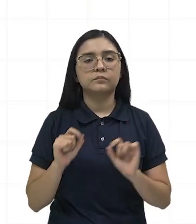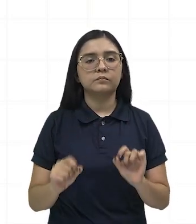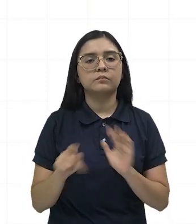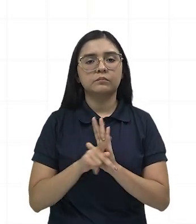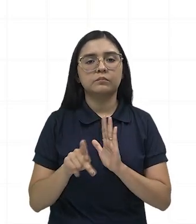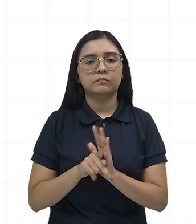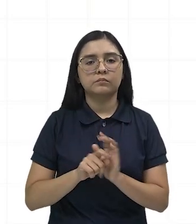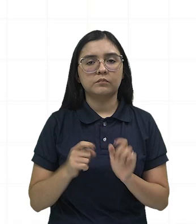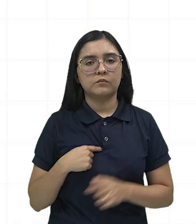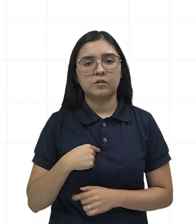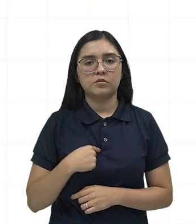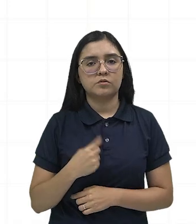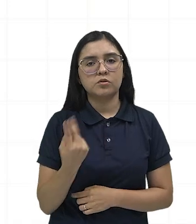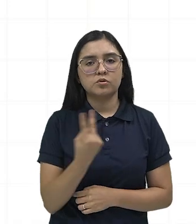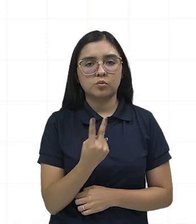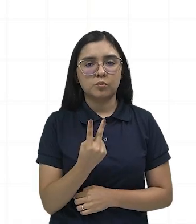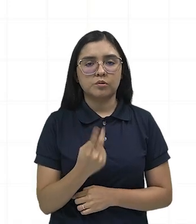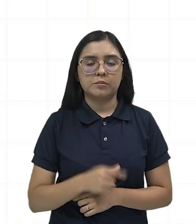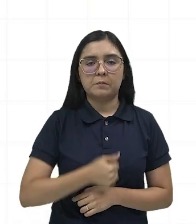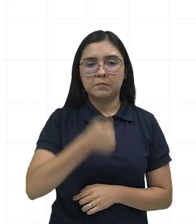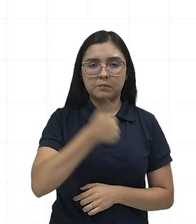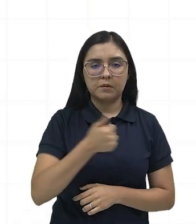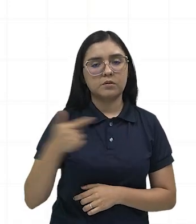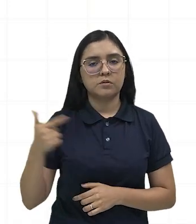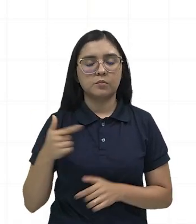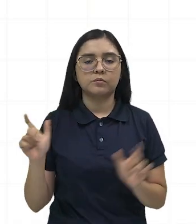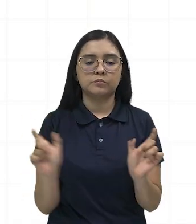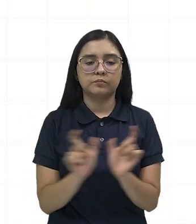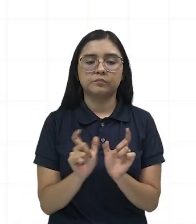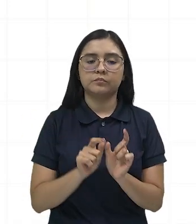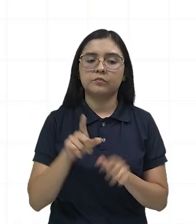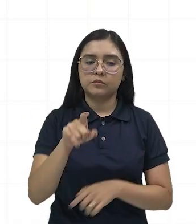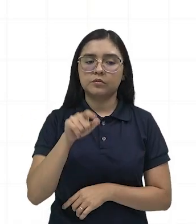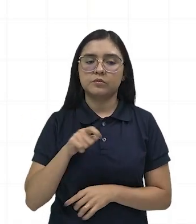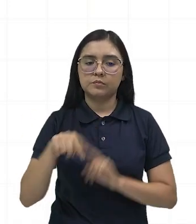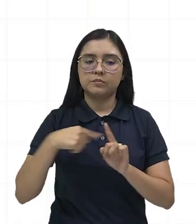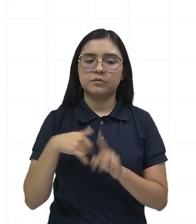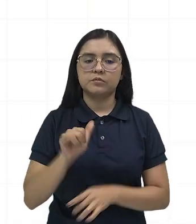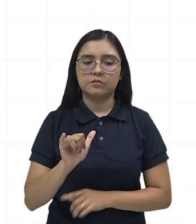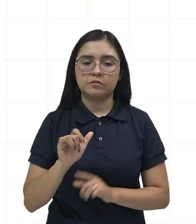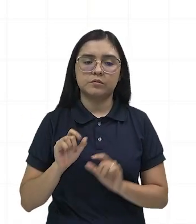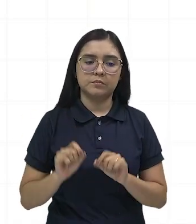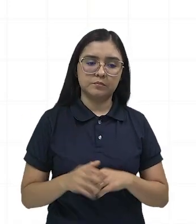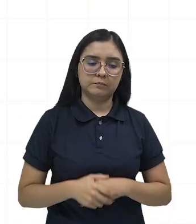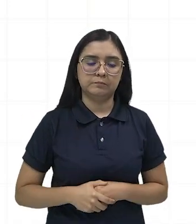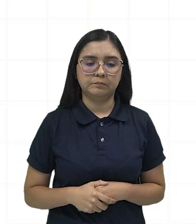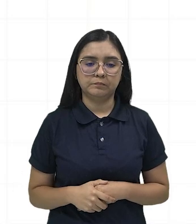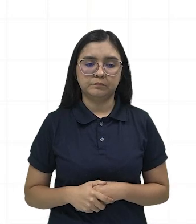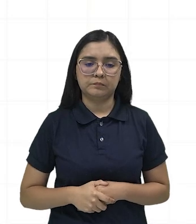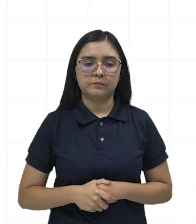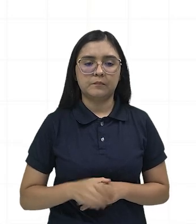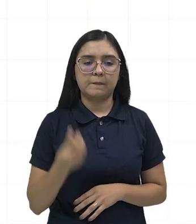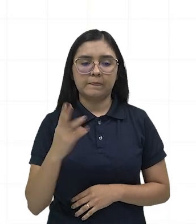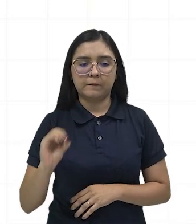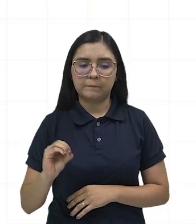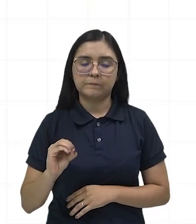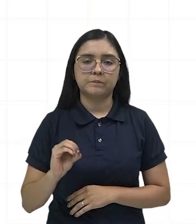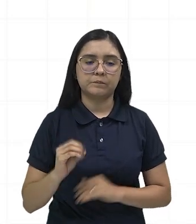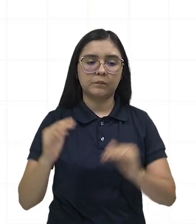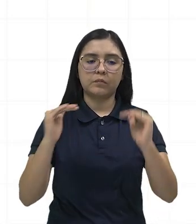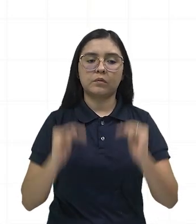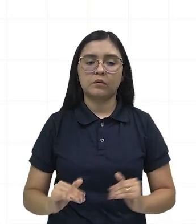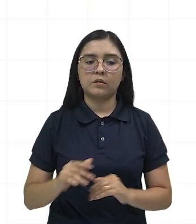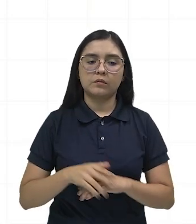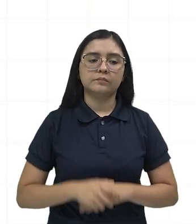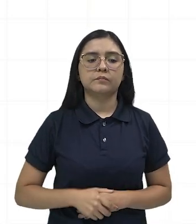das duas, ou seja, x mais y, que é a soma dos 2 números naturais, igual a 30, e